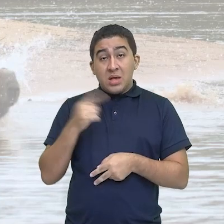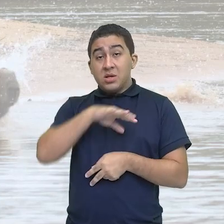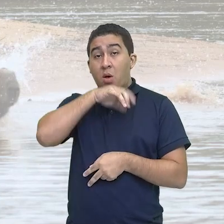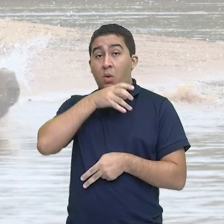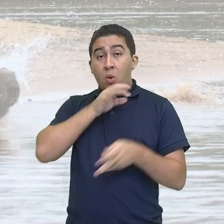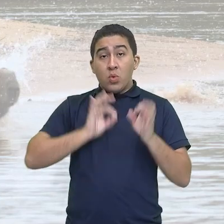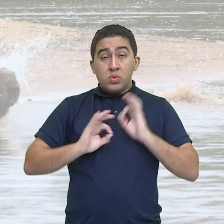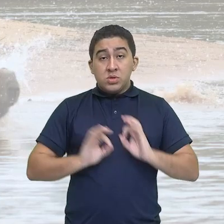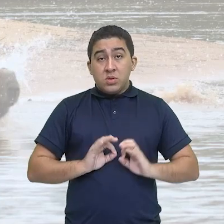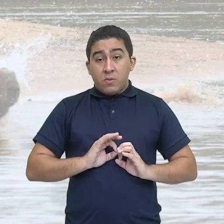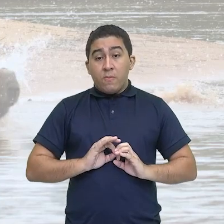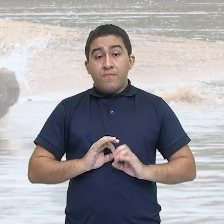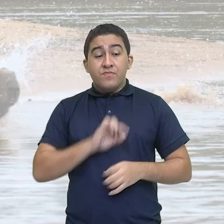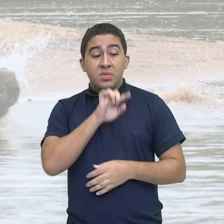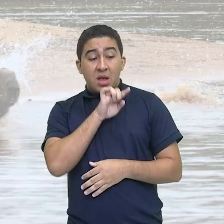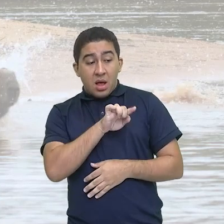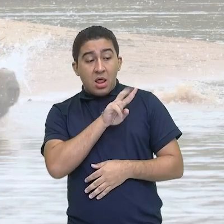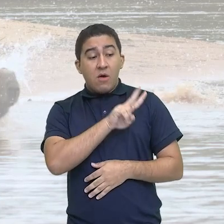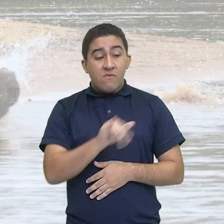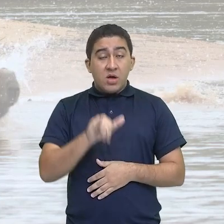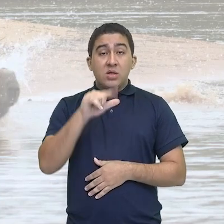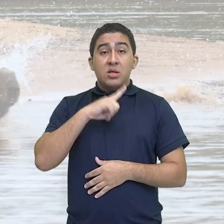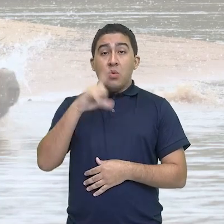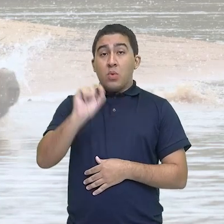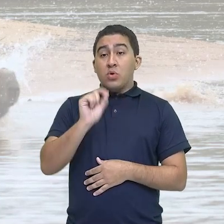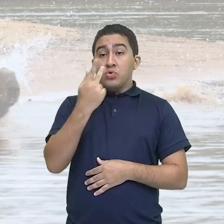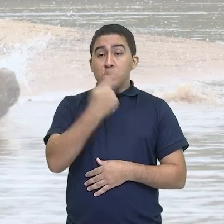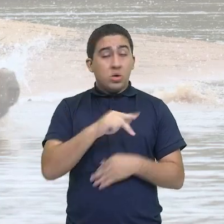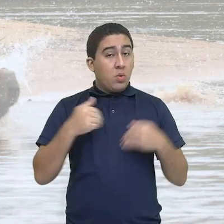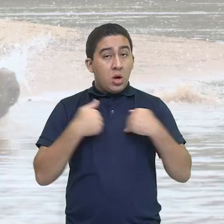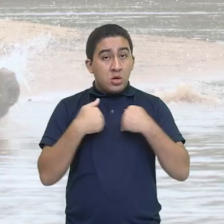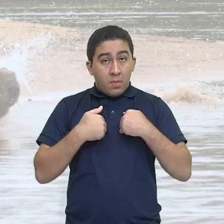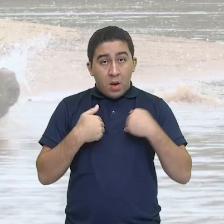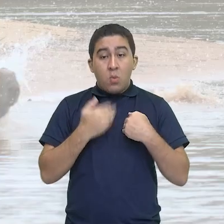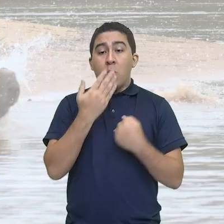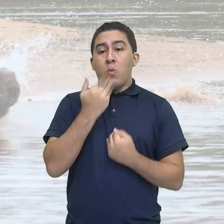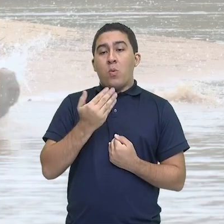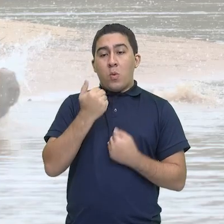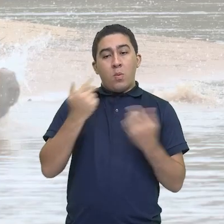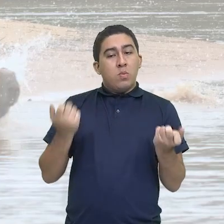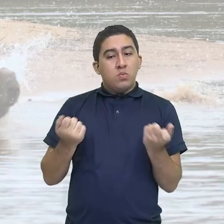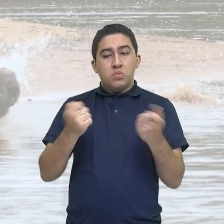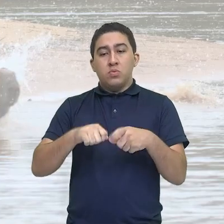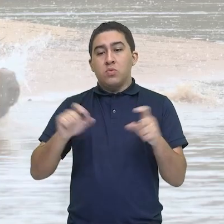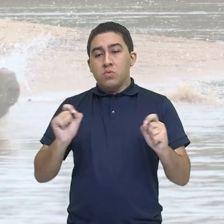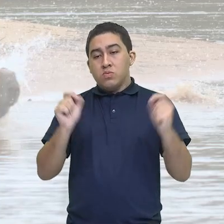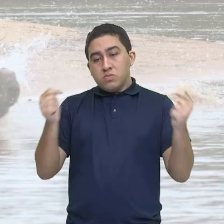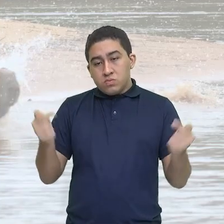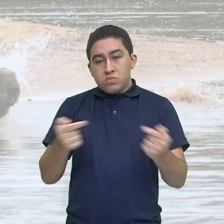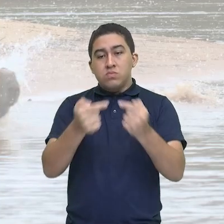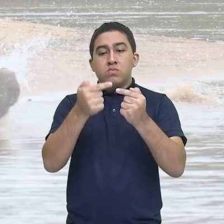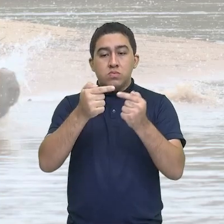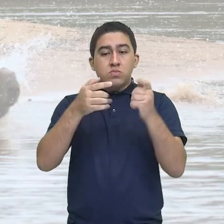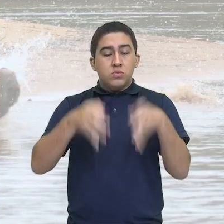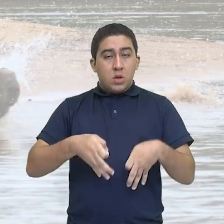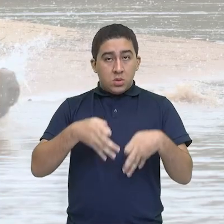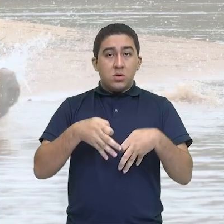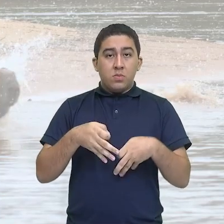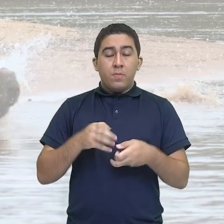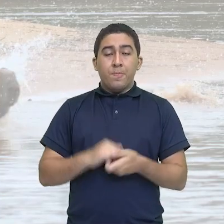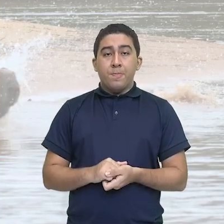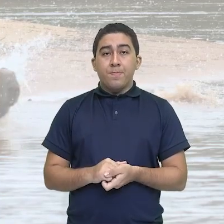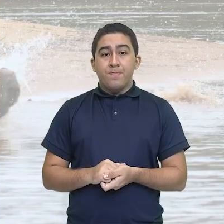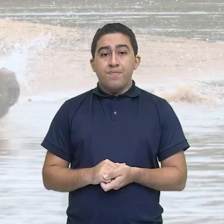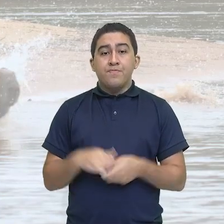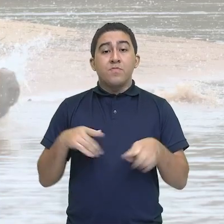da onça, né? Ele vai ter os seus animais, né, para a sua alimentação, para a sua